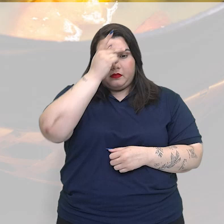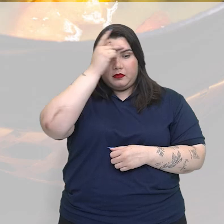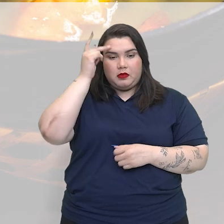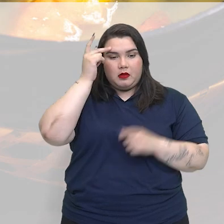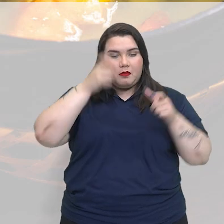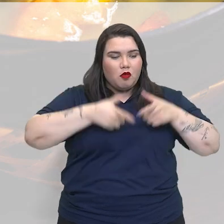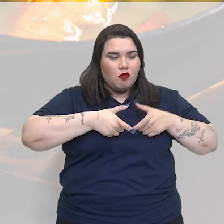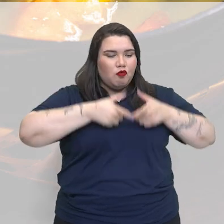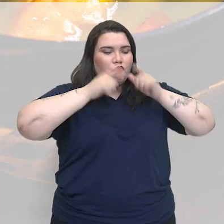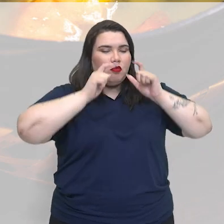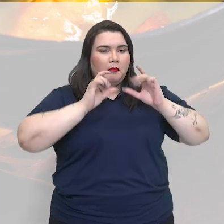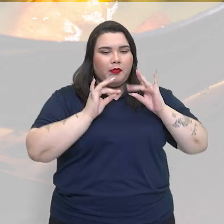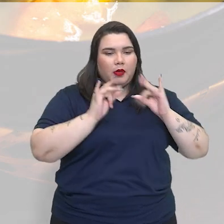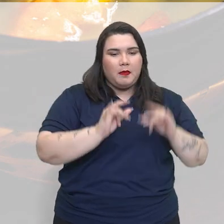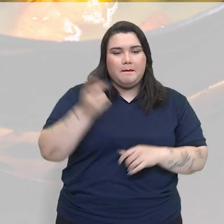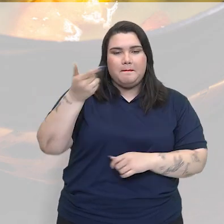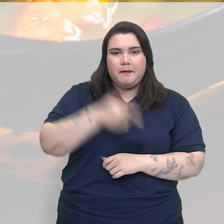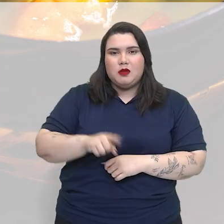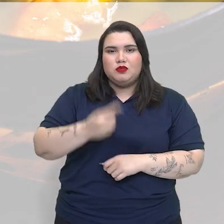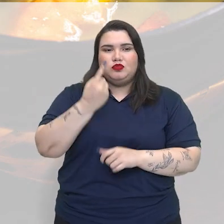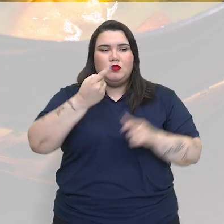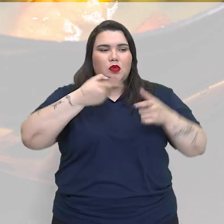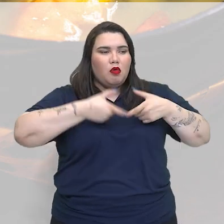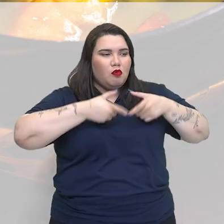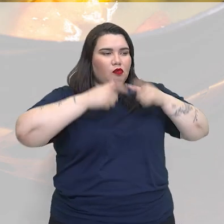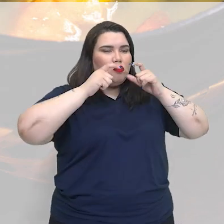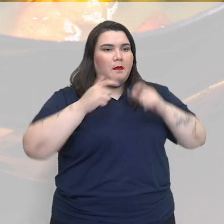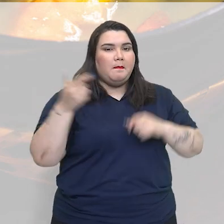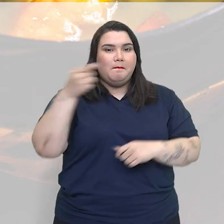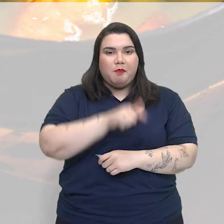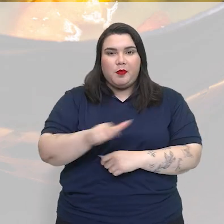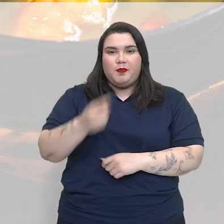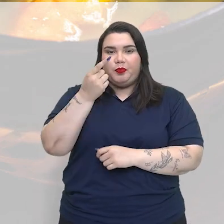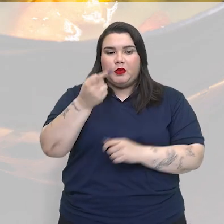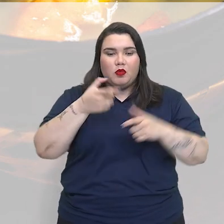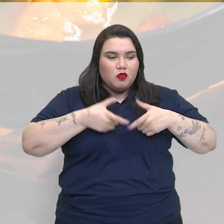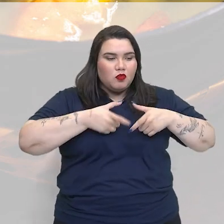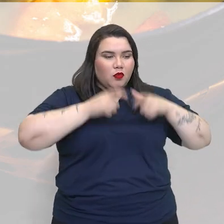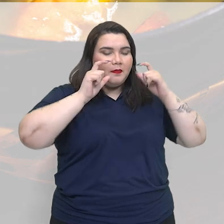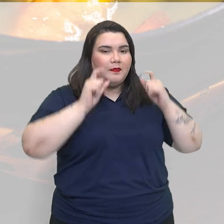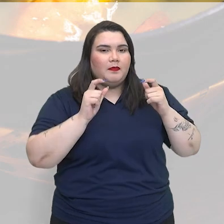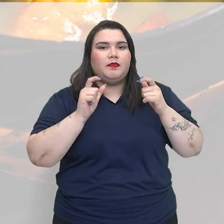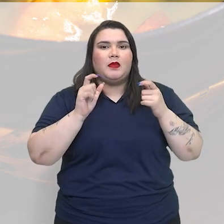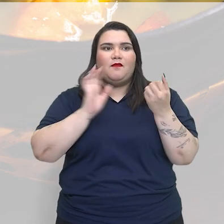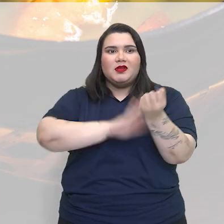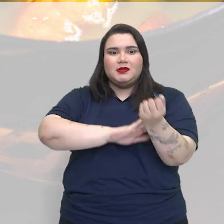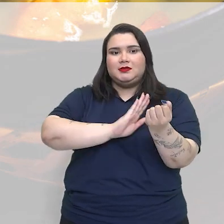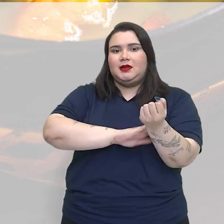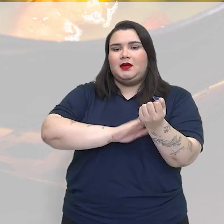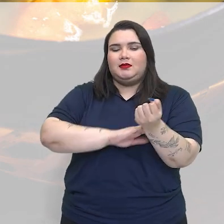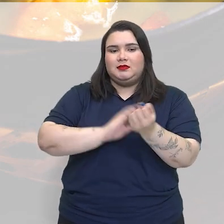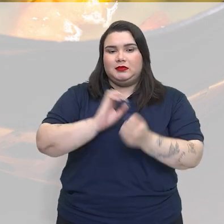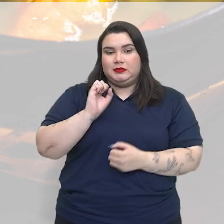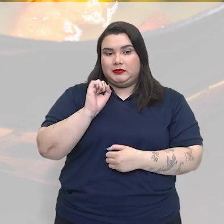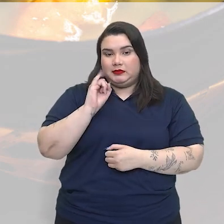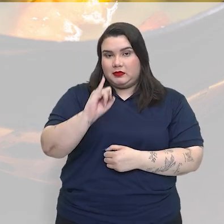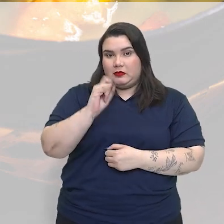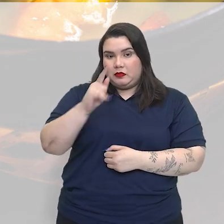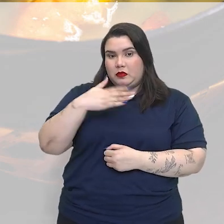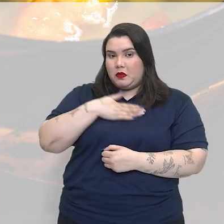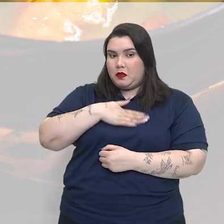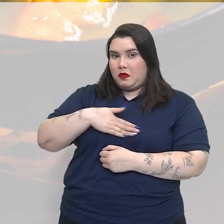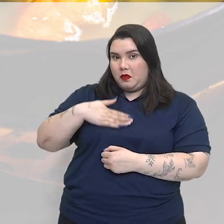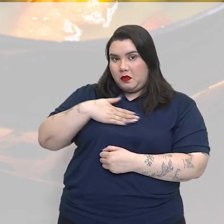Quem beber mais de 3 cuias, bebe fogo de velório. Se você